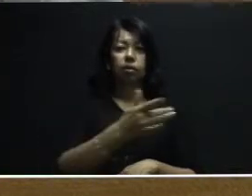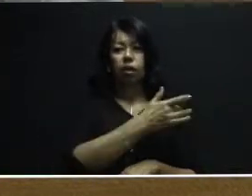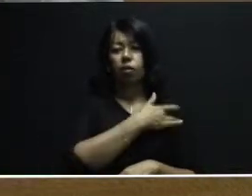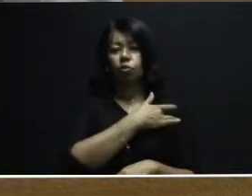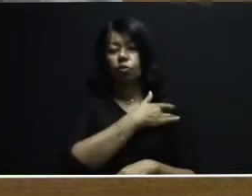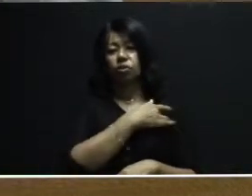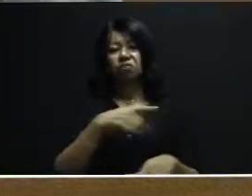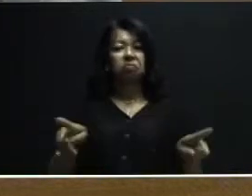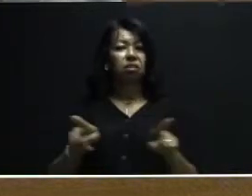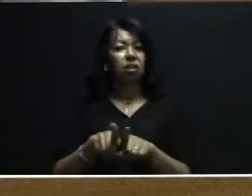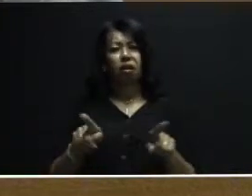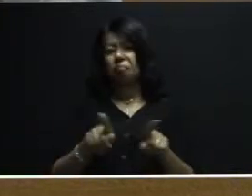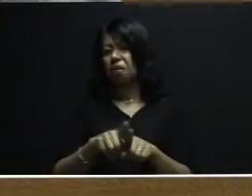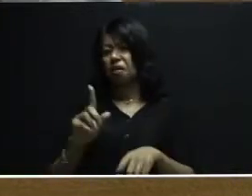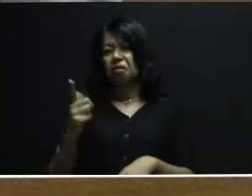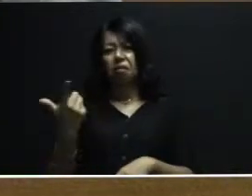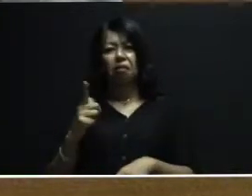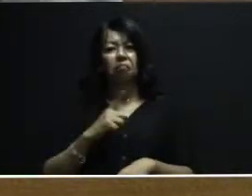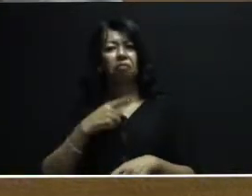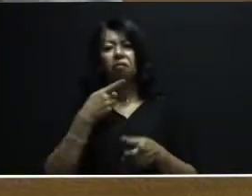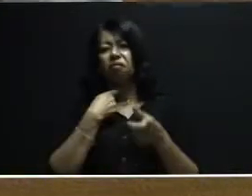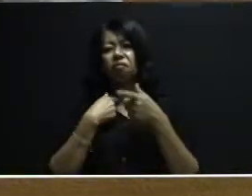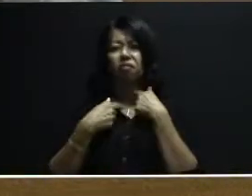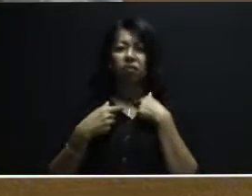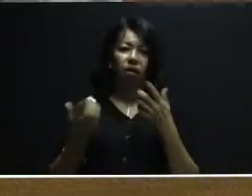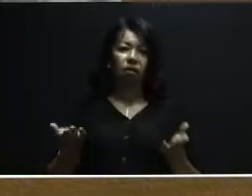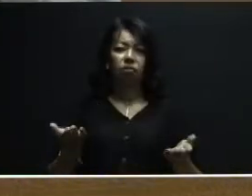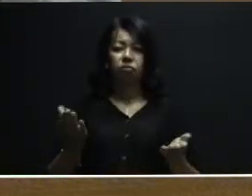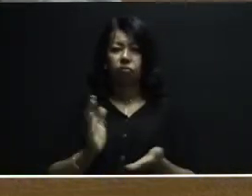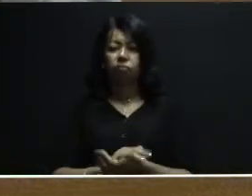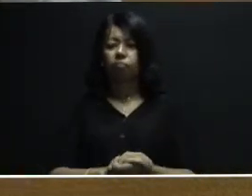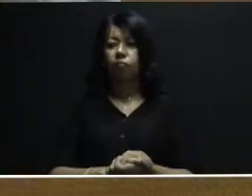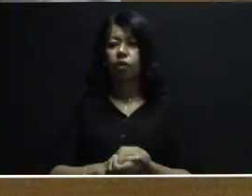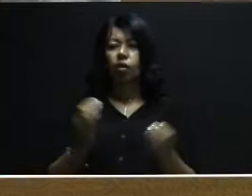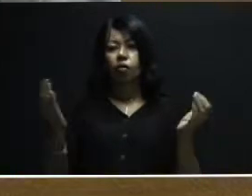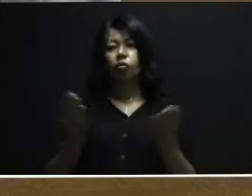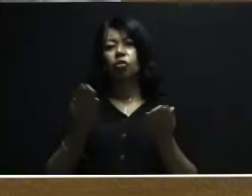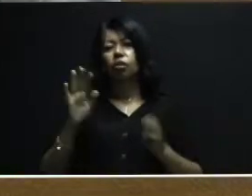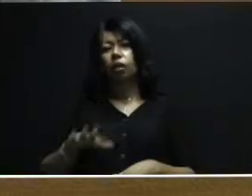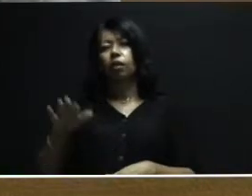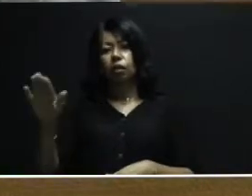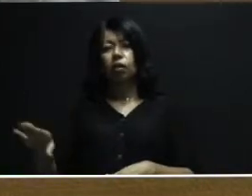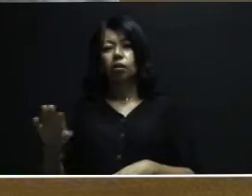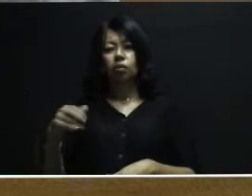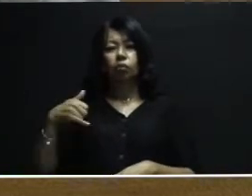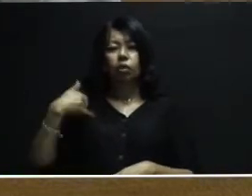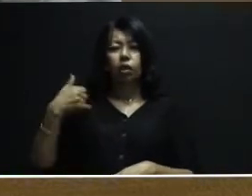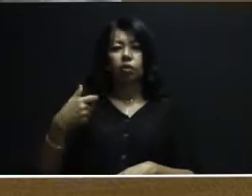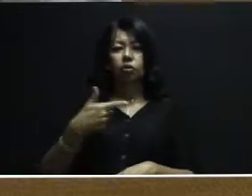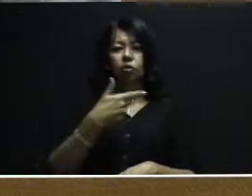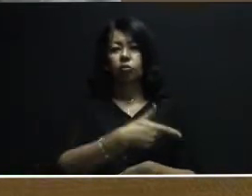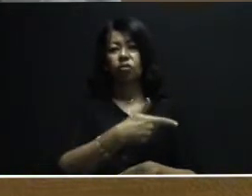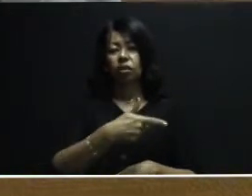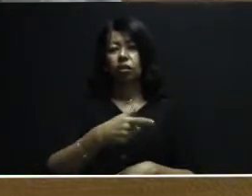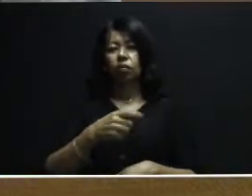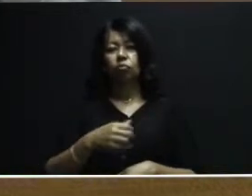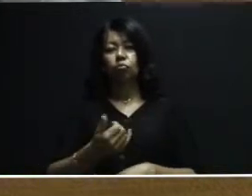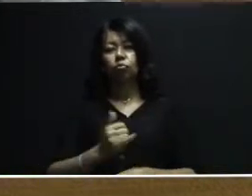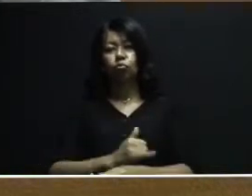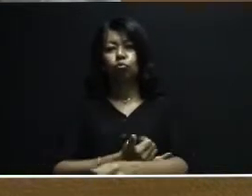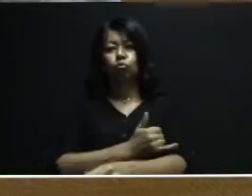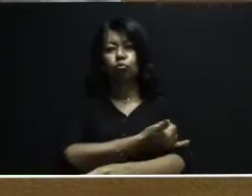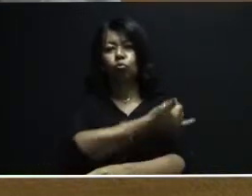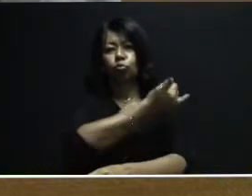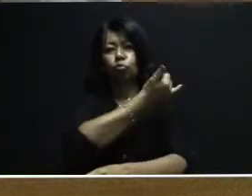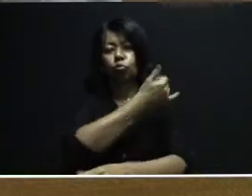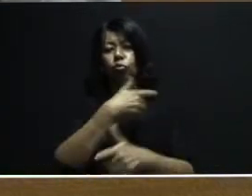que também não se interessam por isso. Hoje nós temos crianças com 12 anos obesas,